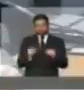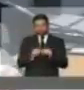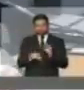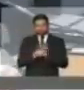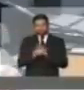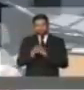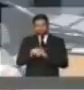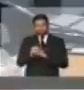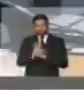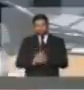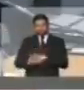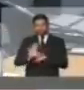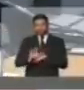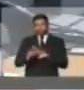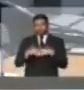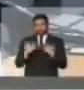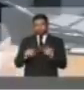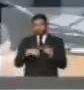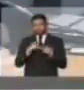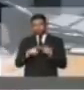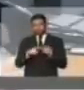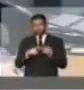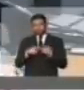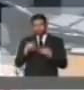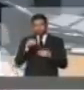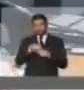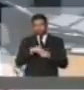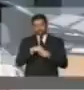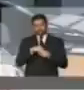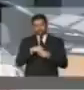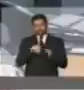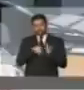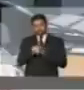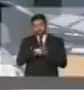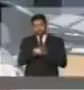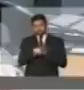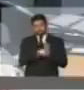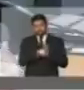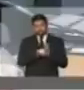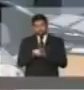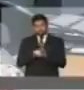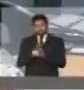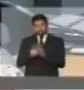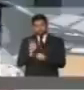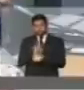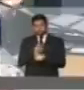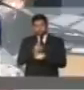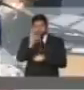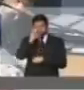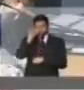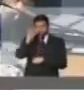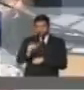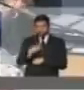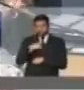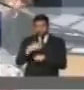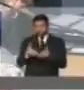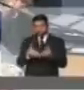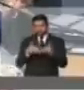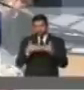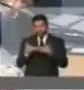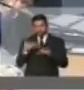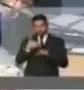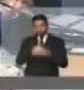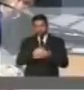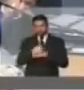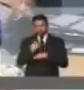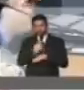Tesouro Nacional. E, dentro desse escopo, dessa investigação, ao qual hoje Vossa Senhoria aqui é um convocado,